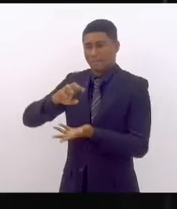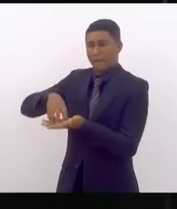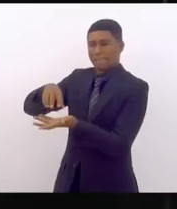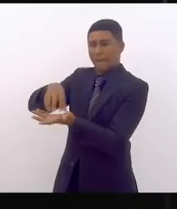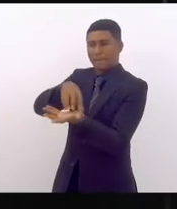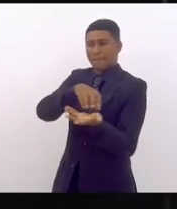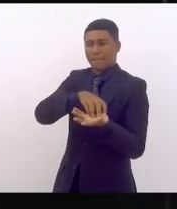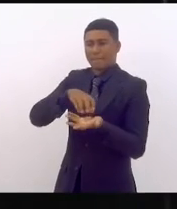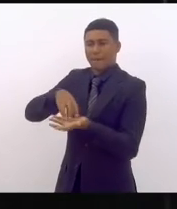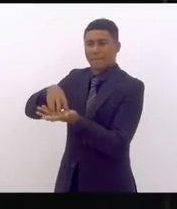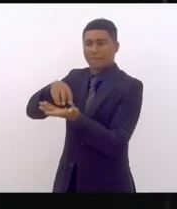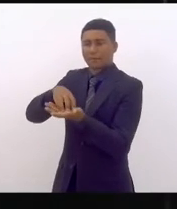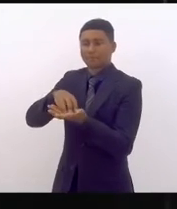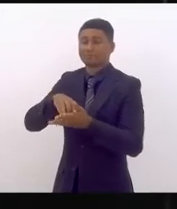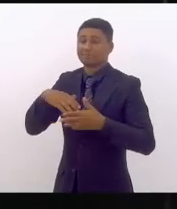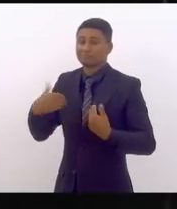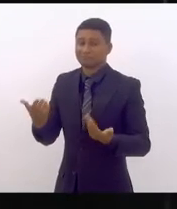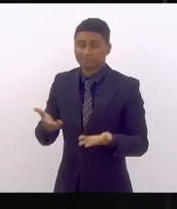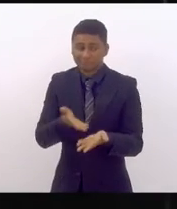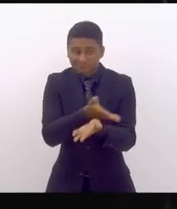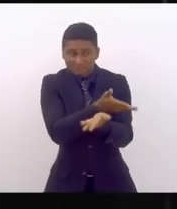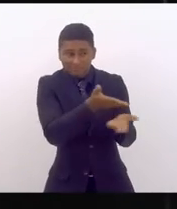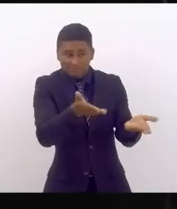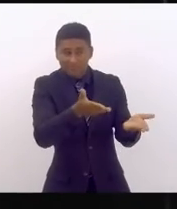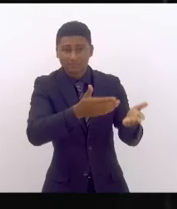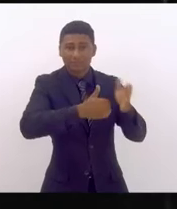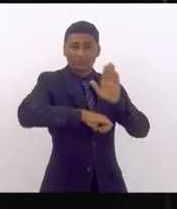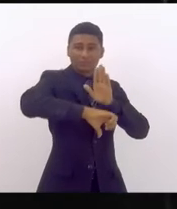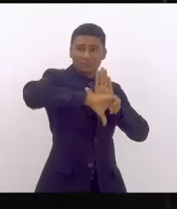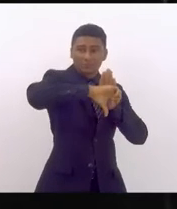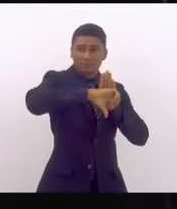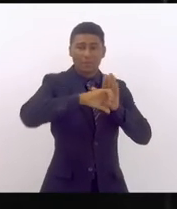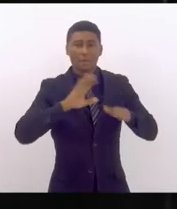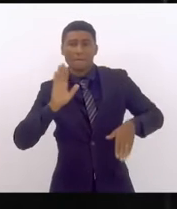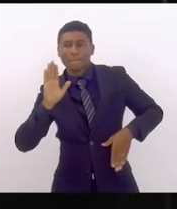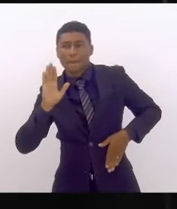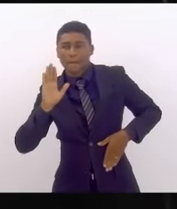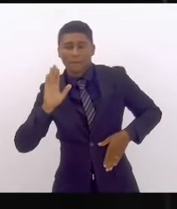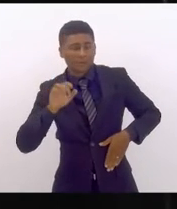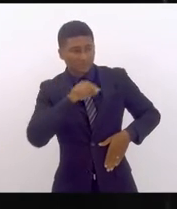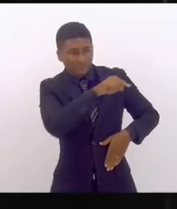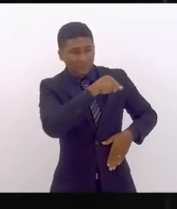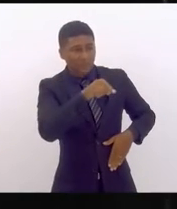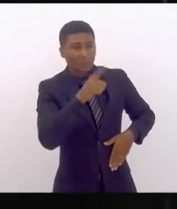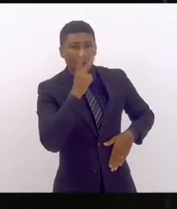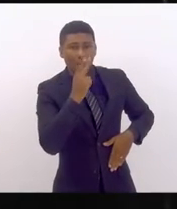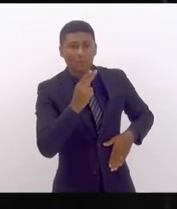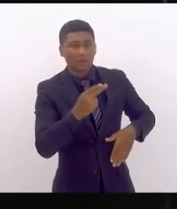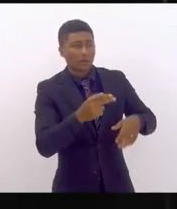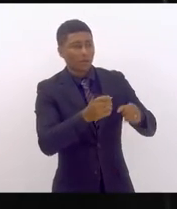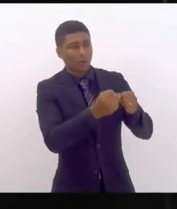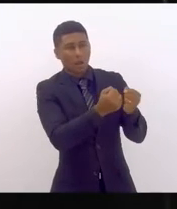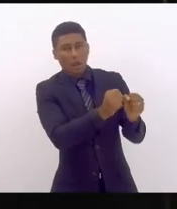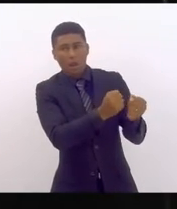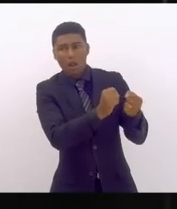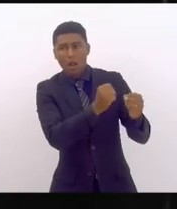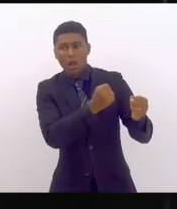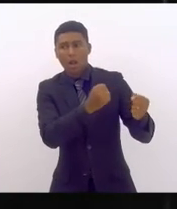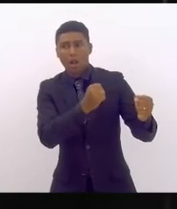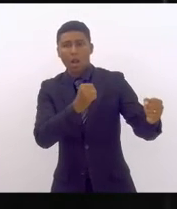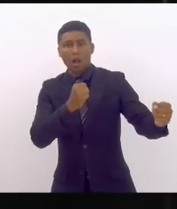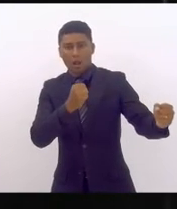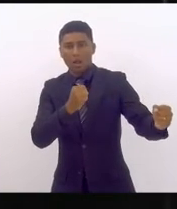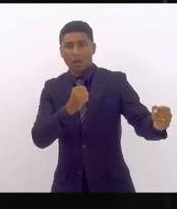falido E com isso a criminalidade enraizou né praticamente por todos os cantos do nosso Estado